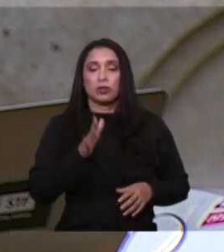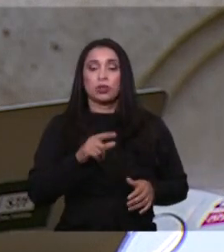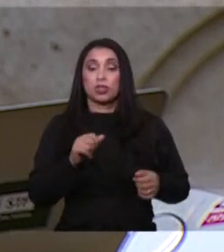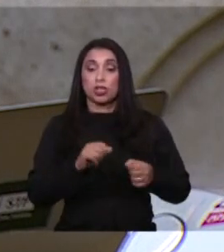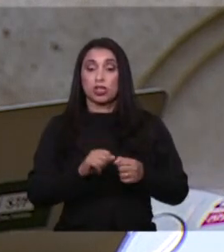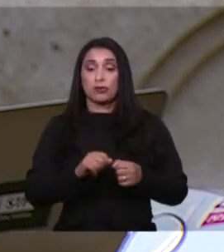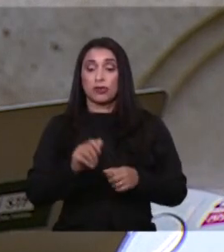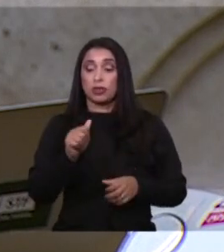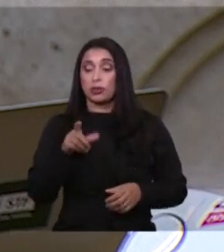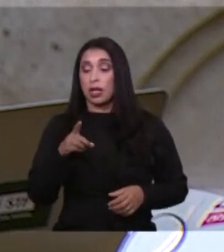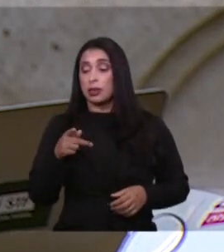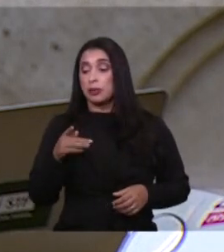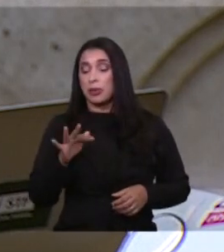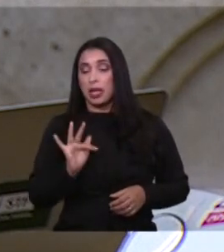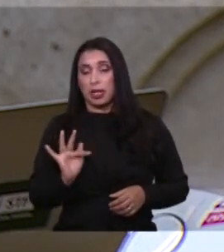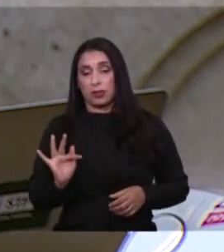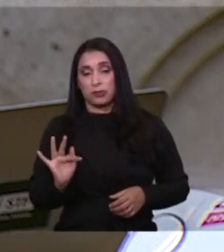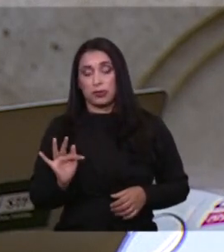na DPF.